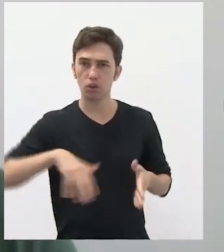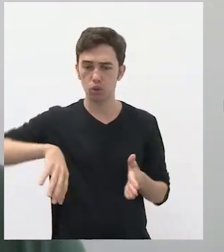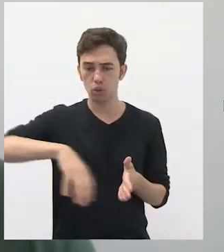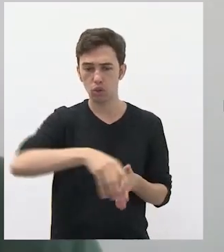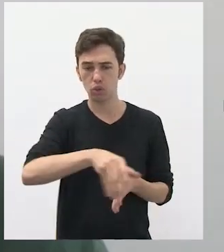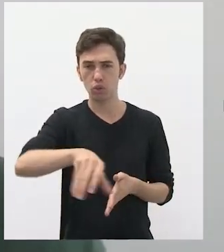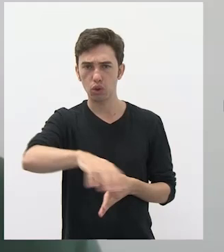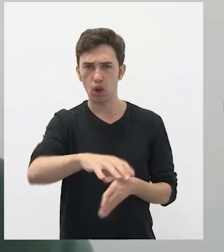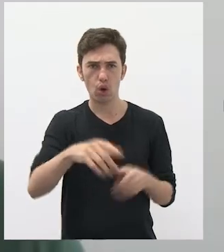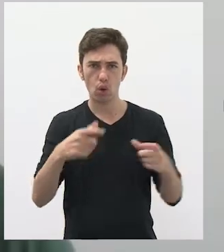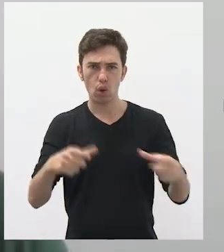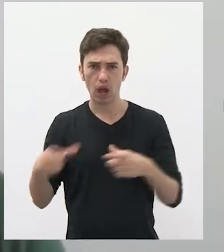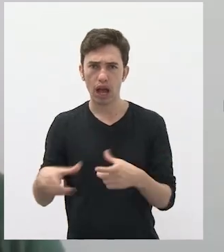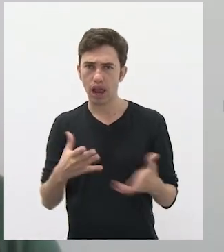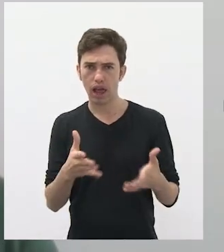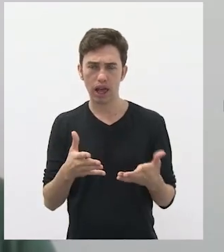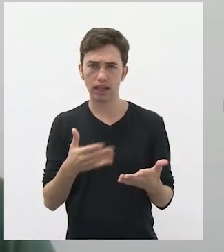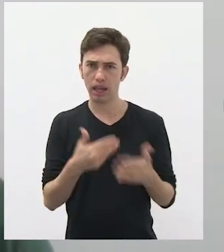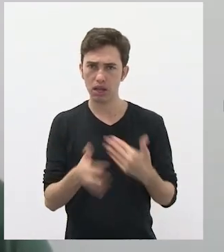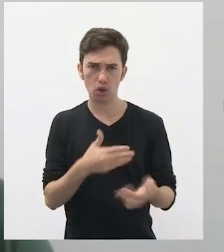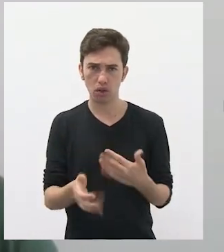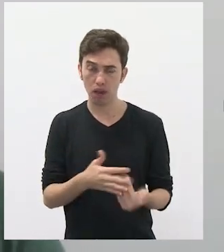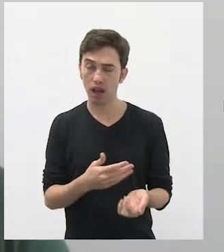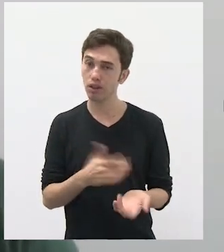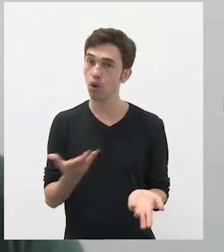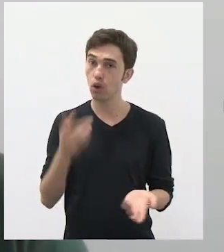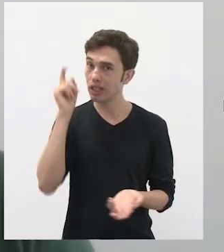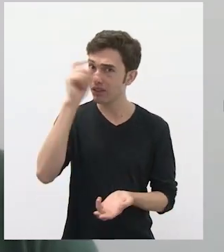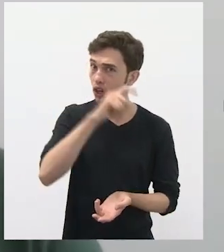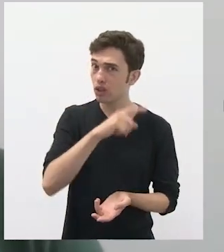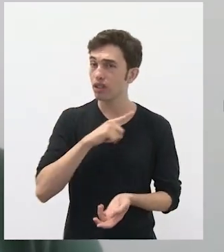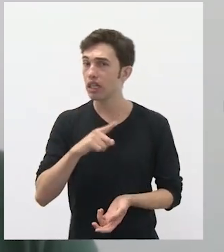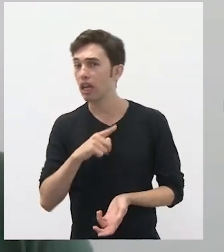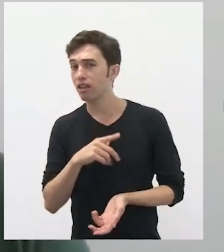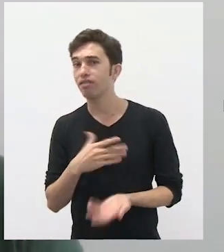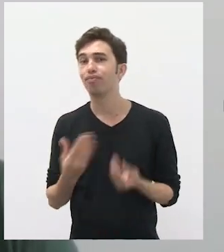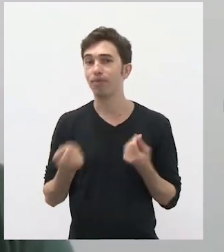Existe alguma referencial na escola que